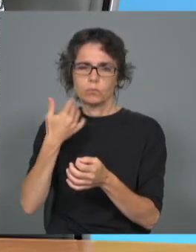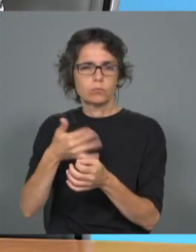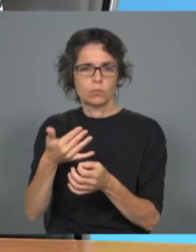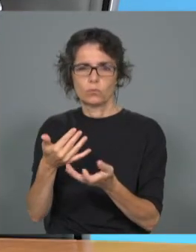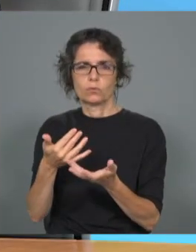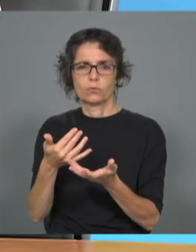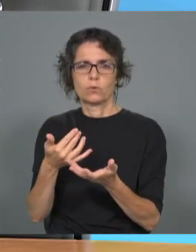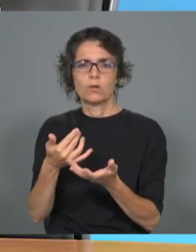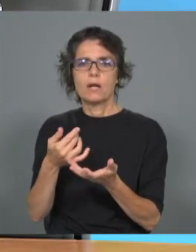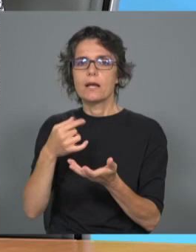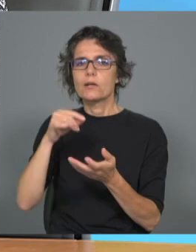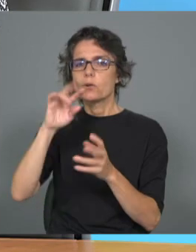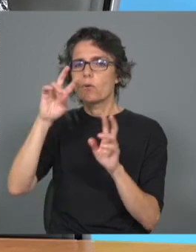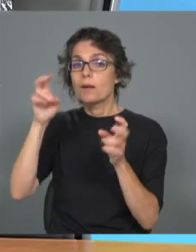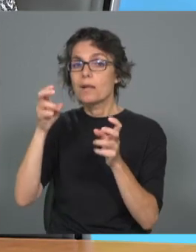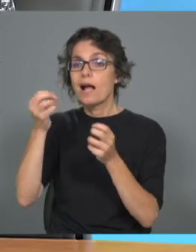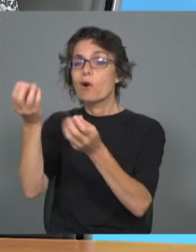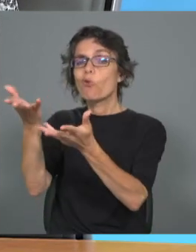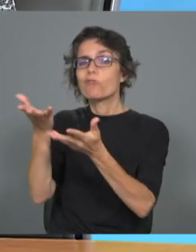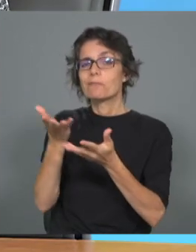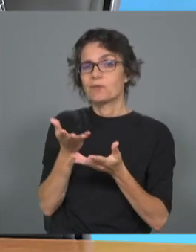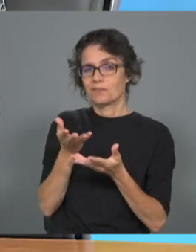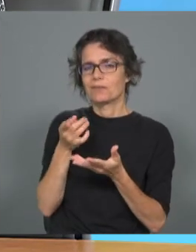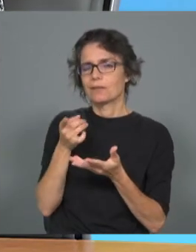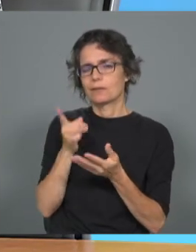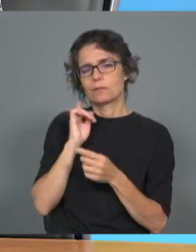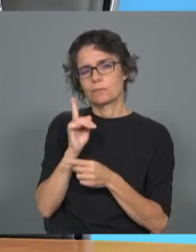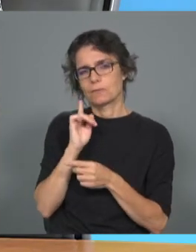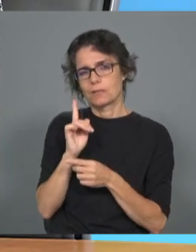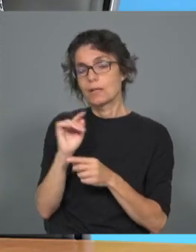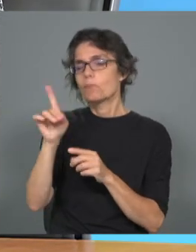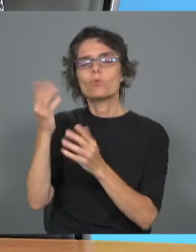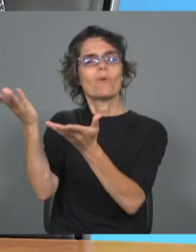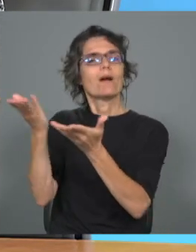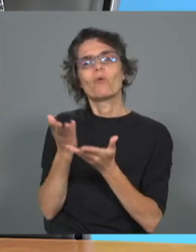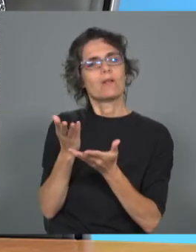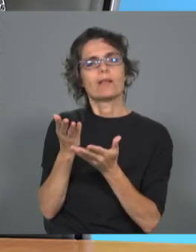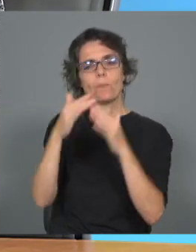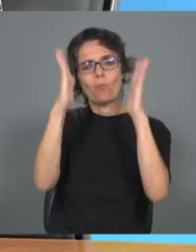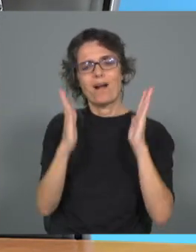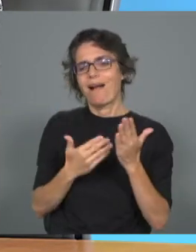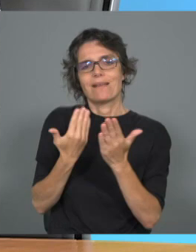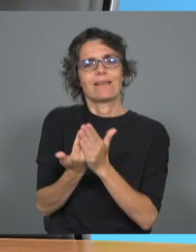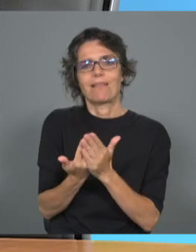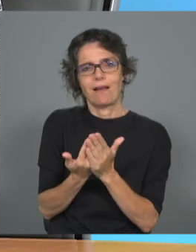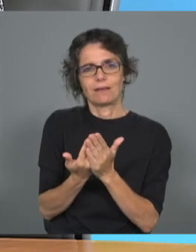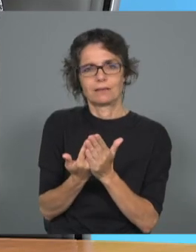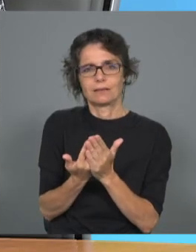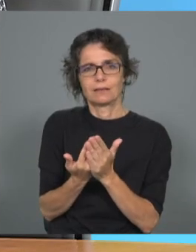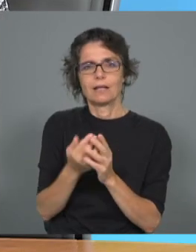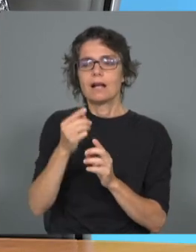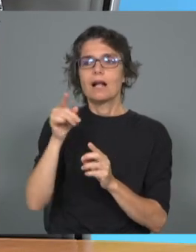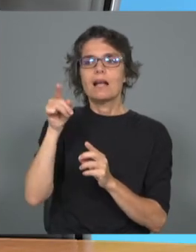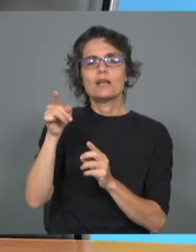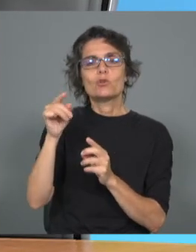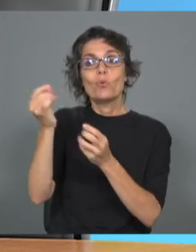é o acolhimento. Não é? E o acolhimento não é só para aqueles que vêm de fora de outros países, mas às vezes